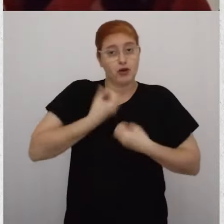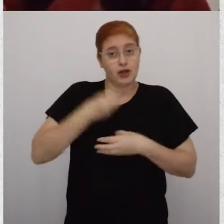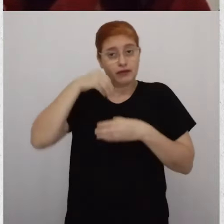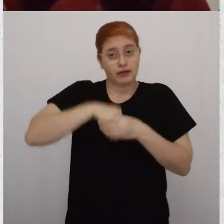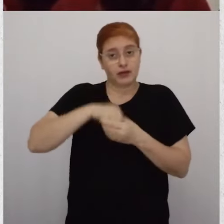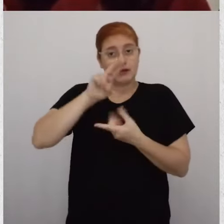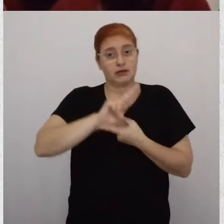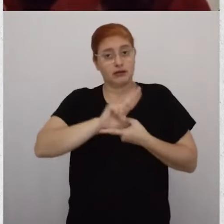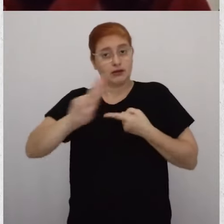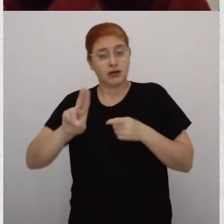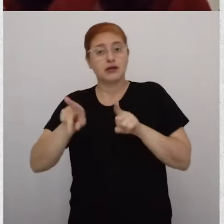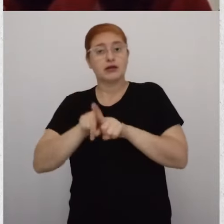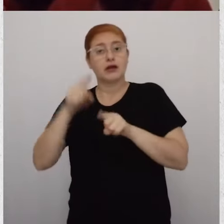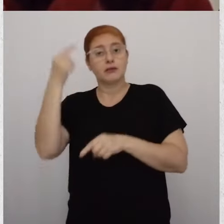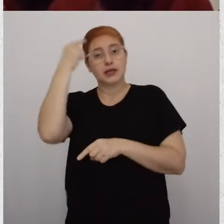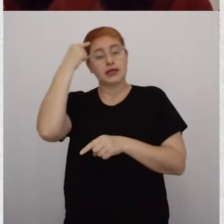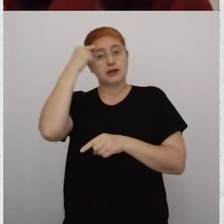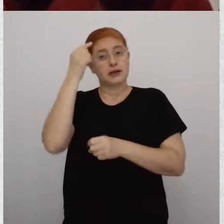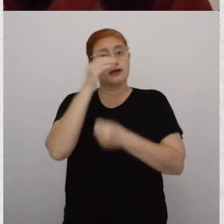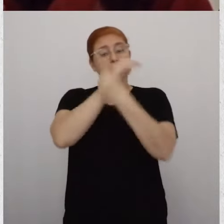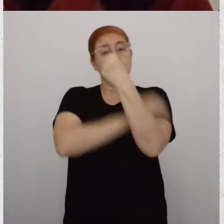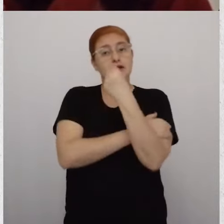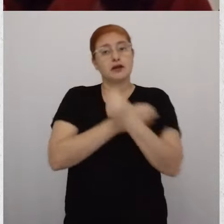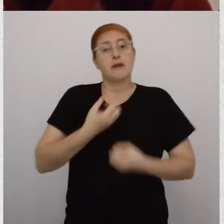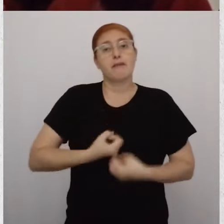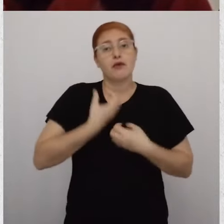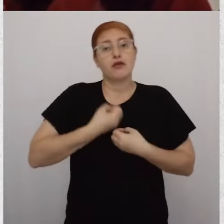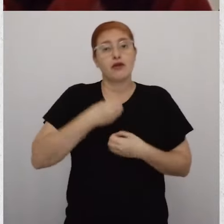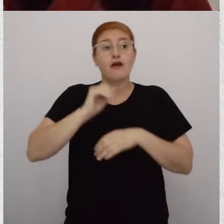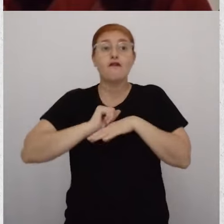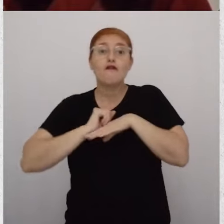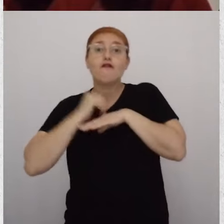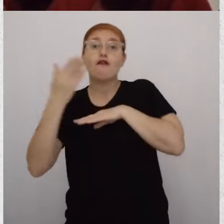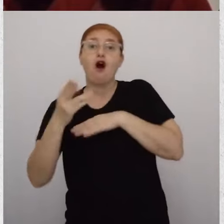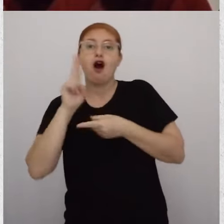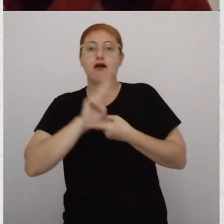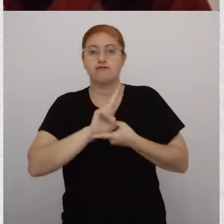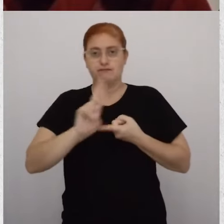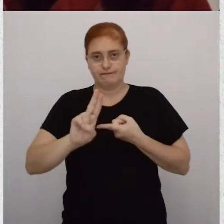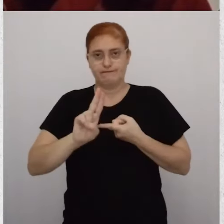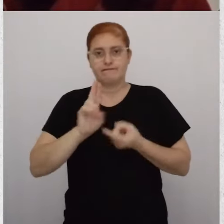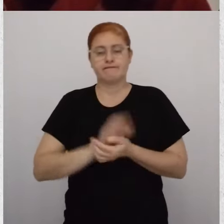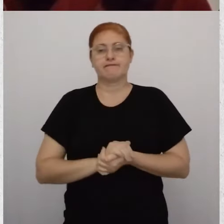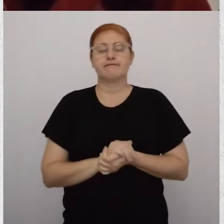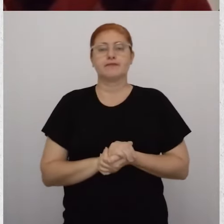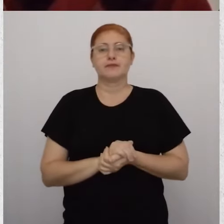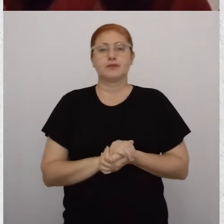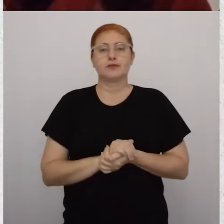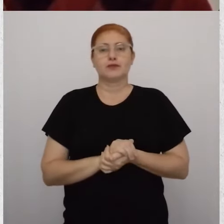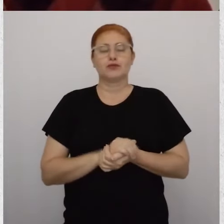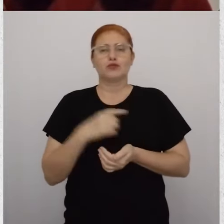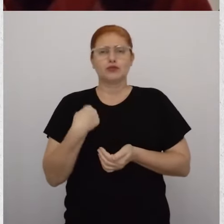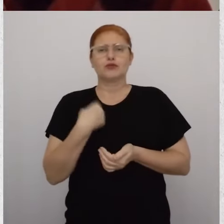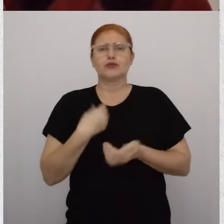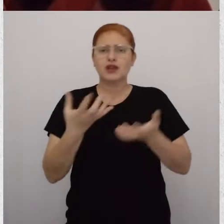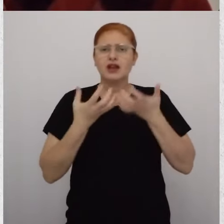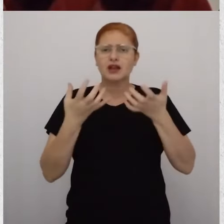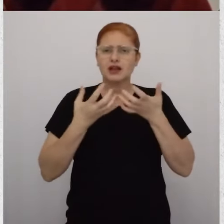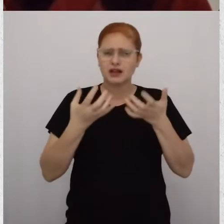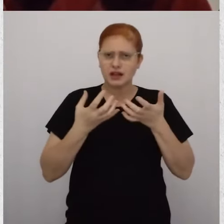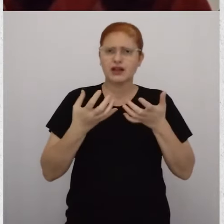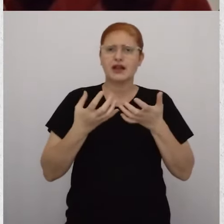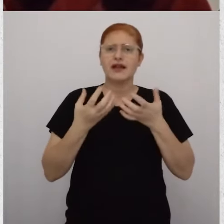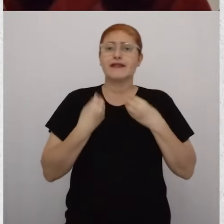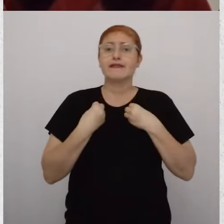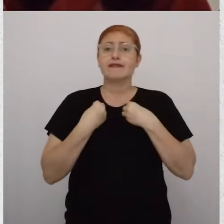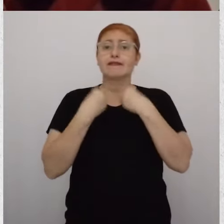universidade e o pensamento feminista produzido fora da universidade, né? A gente quer dar visibilidade